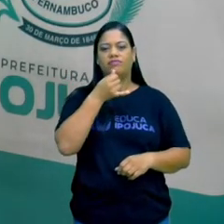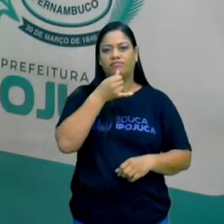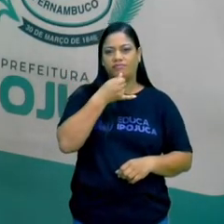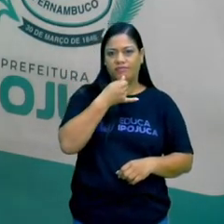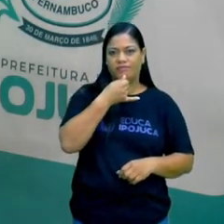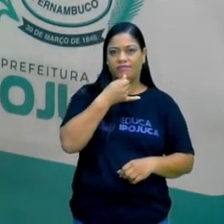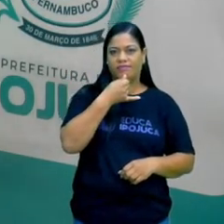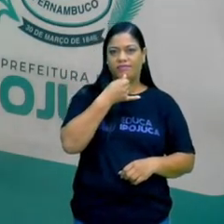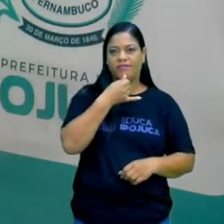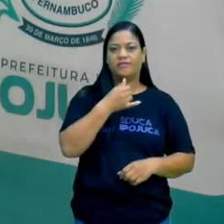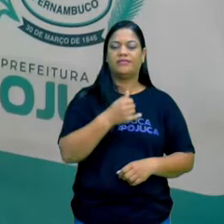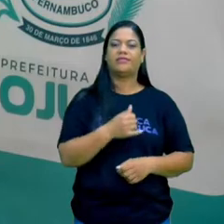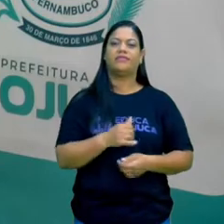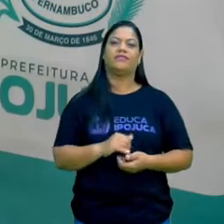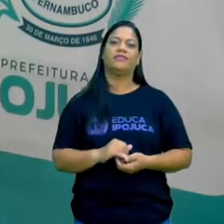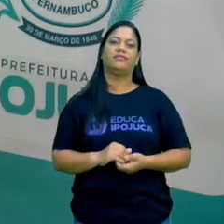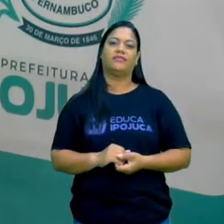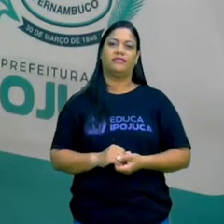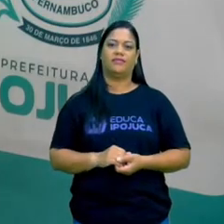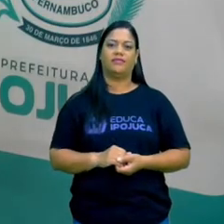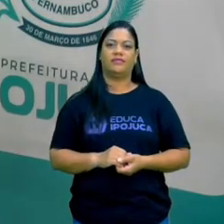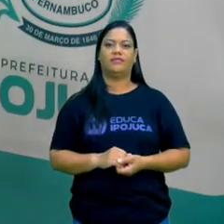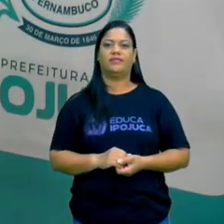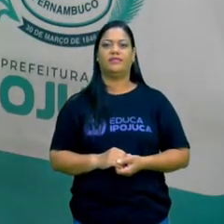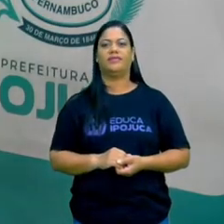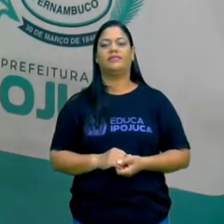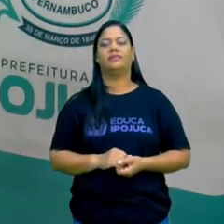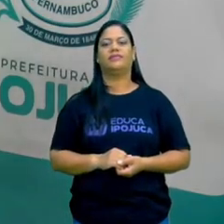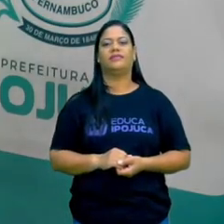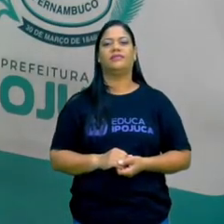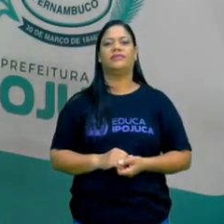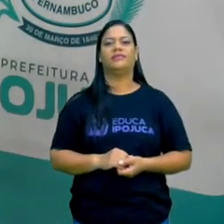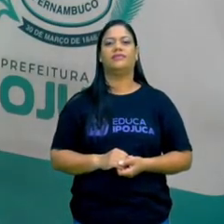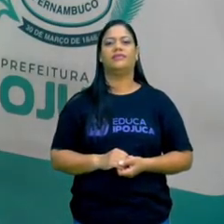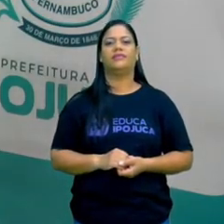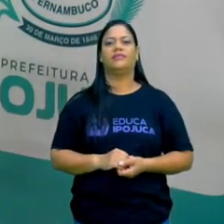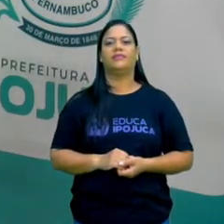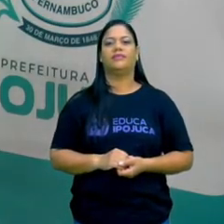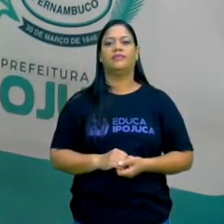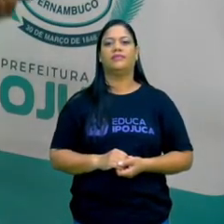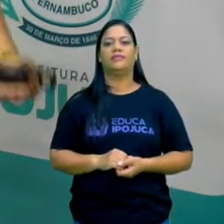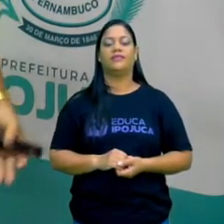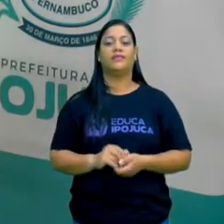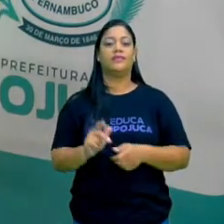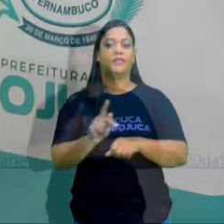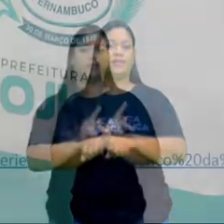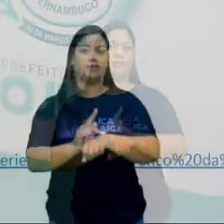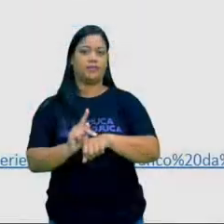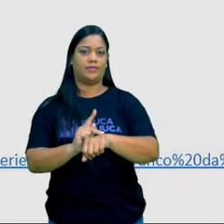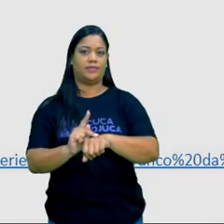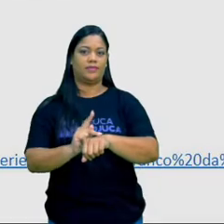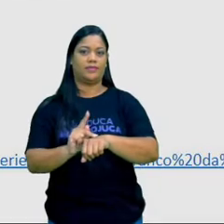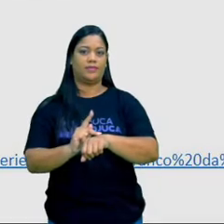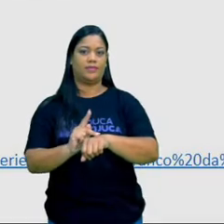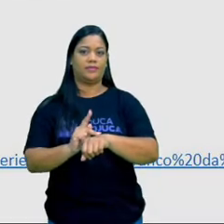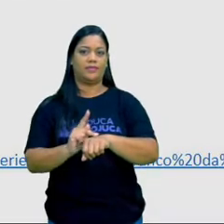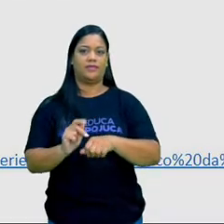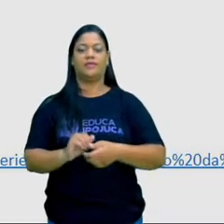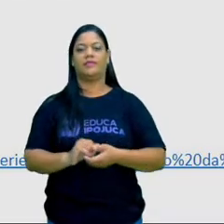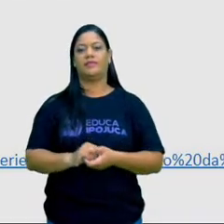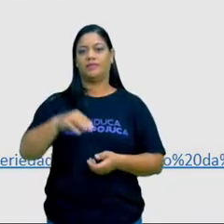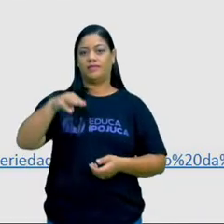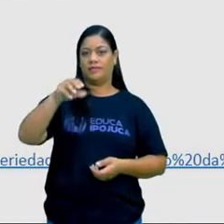trazer tédio, tristeza, isso é que lembra a cor cinza. Já o preto, na